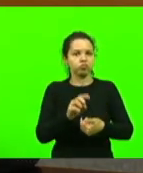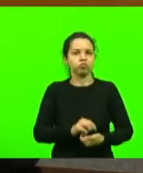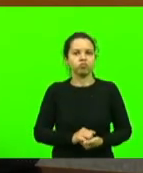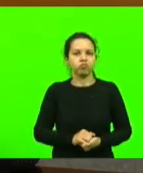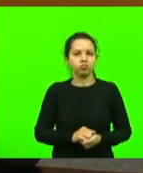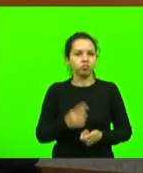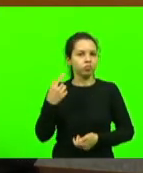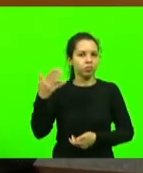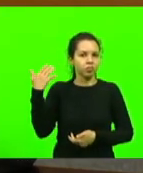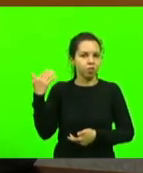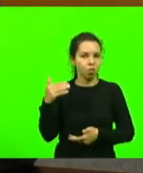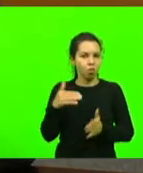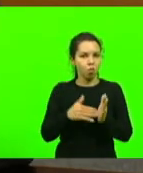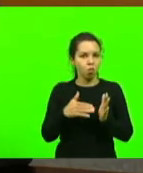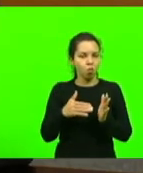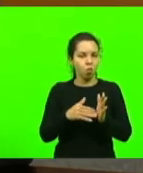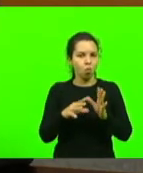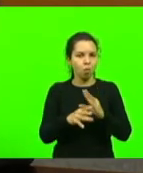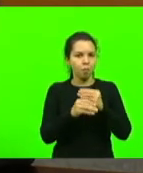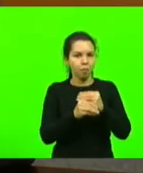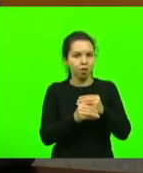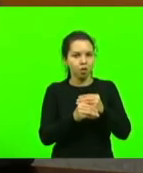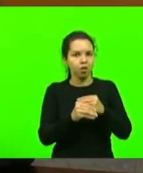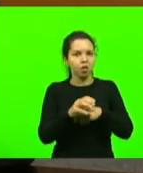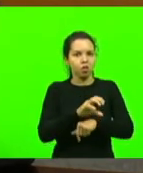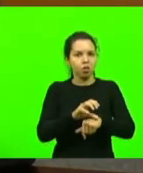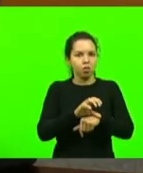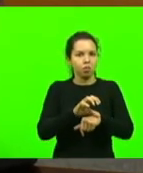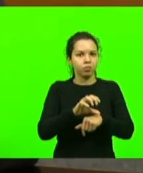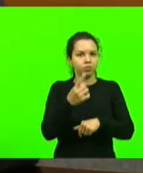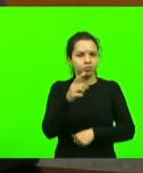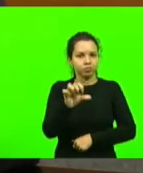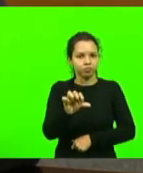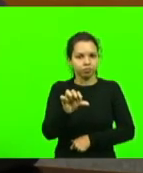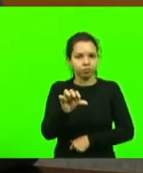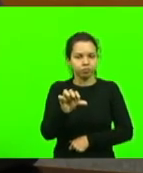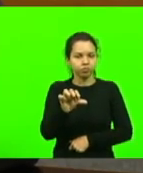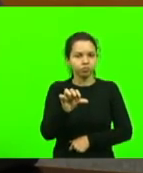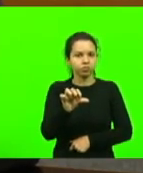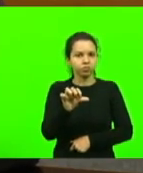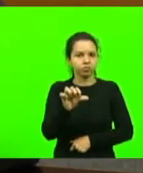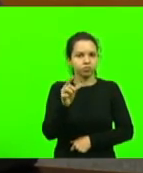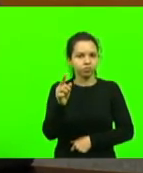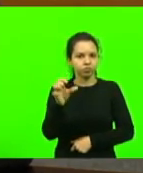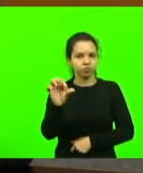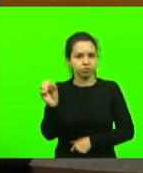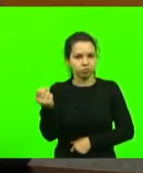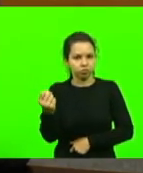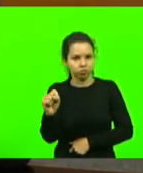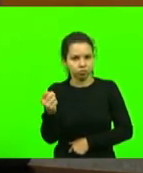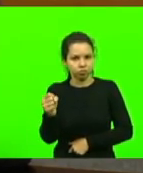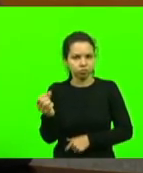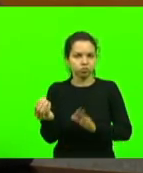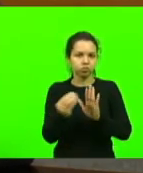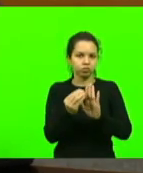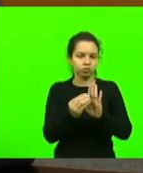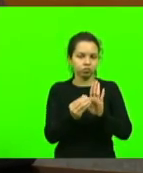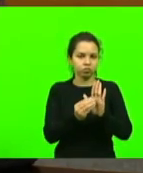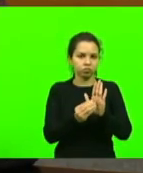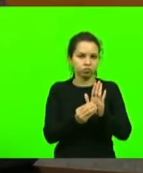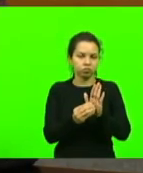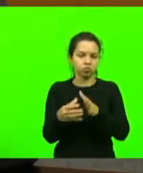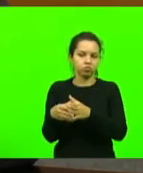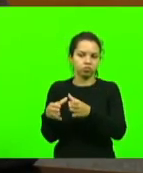emenda a emenda passional 1998 estava prevista entre outras coisas organizações sociais e entidades privadas